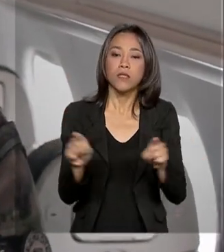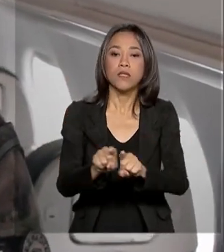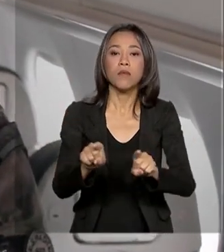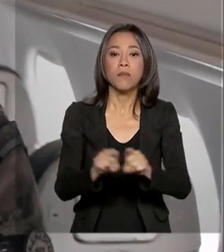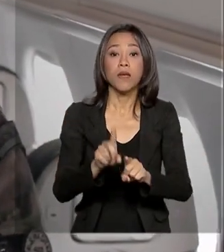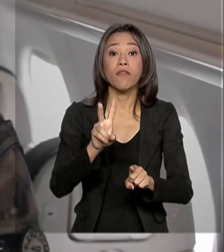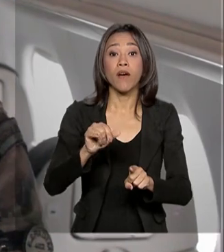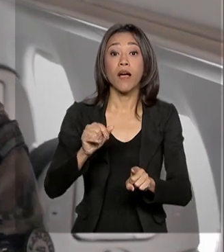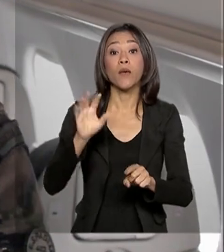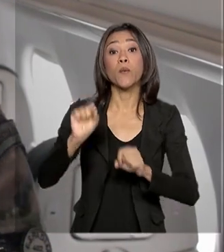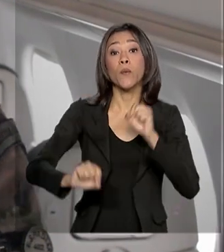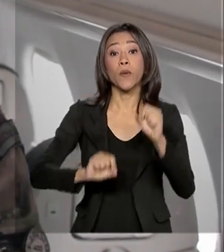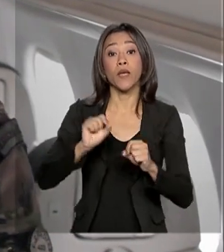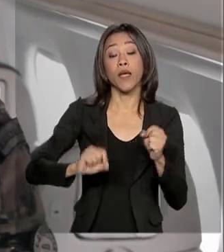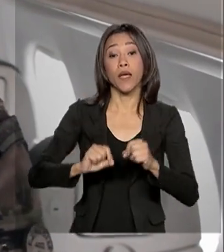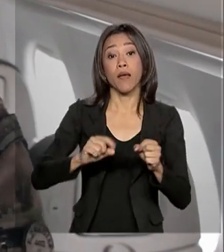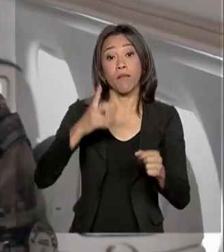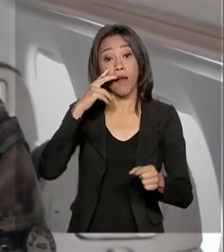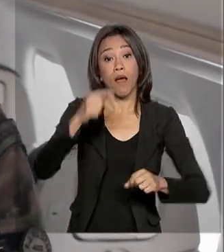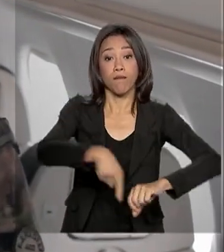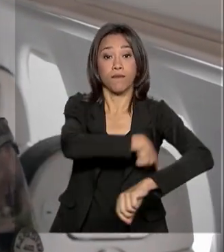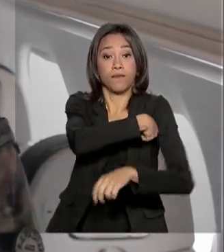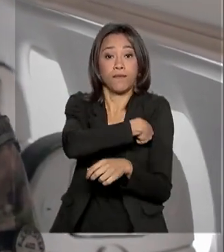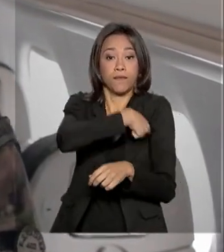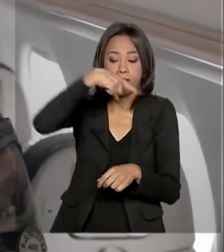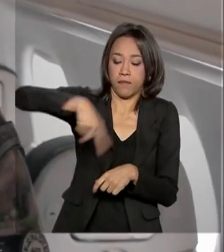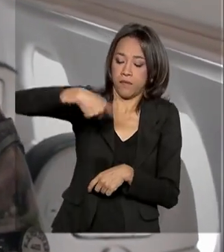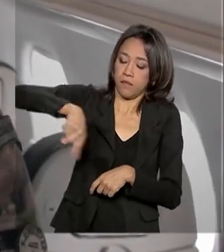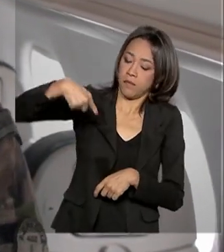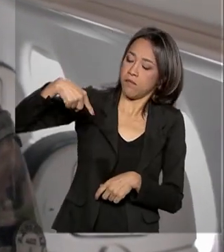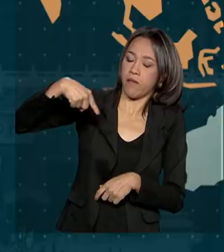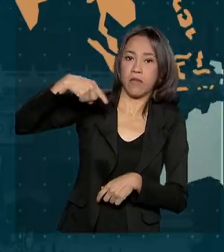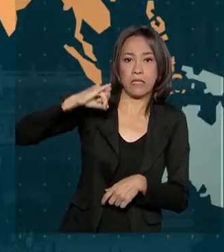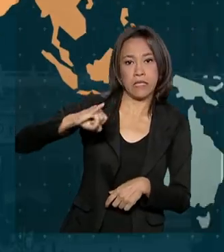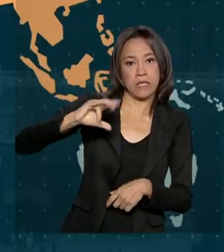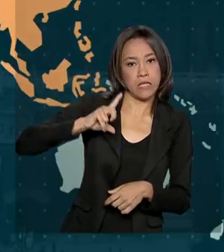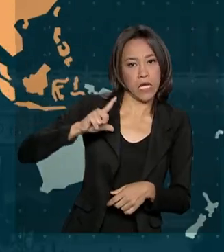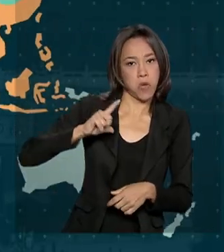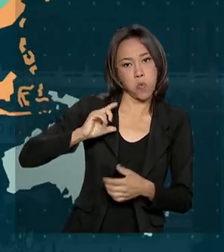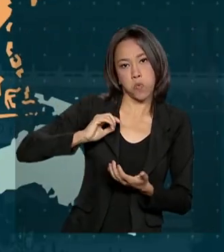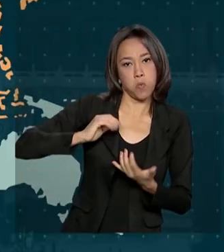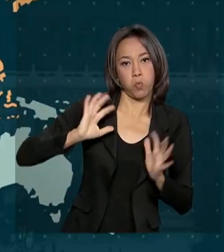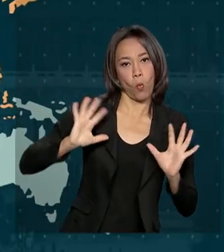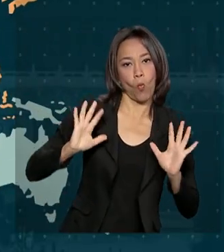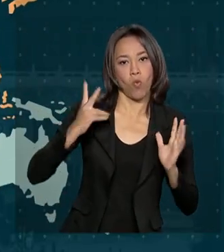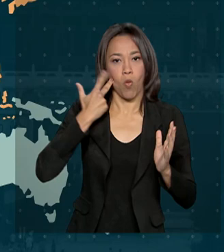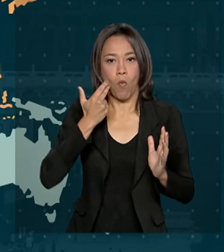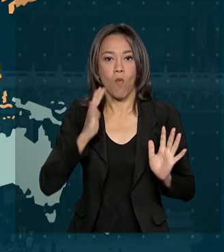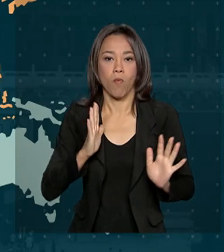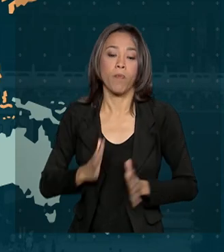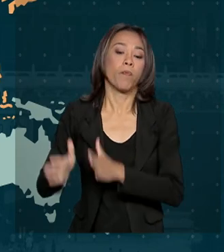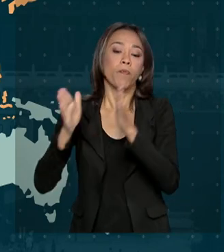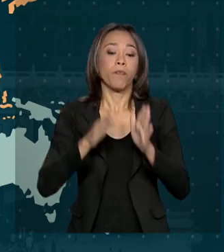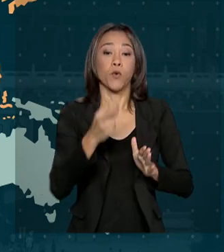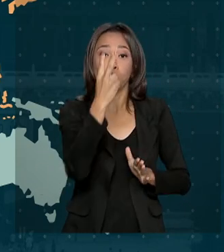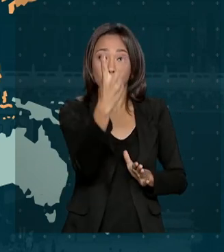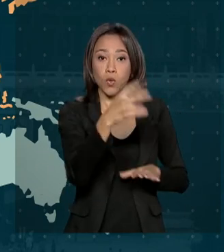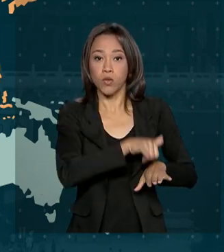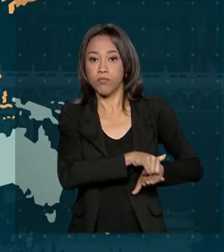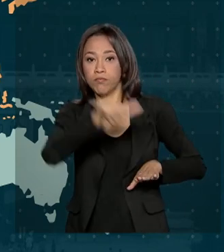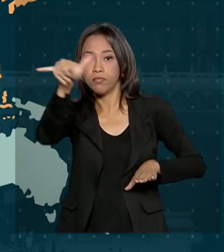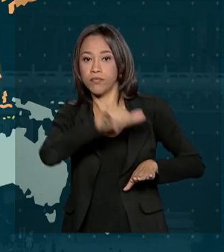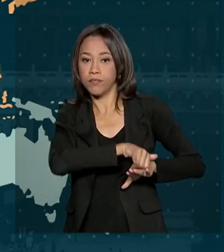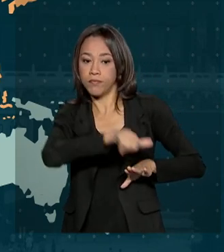feita a ferição de temperatura para controle e manifestação de sintomas. Na missão de resgate, os dois aviões da Força Aérea